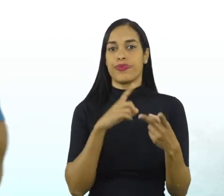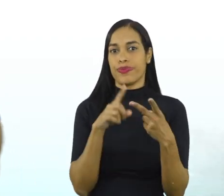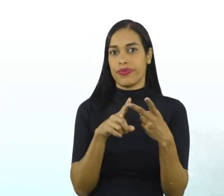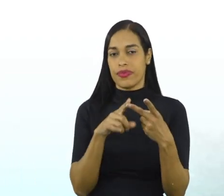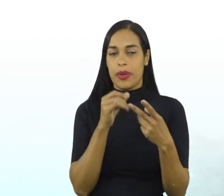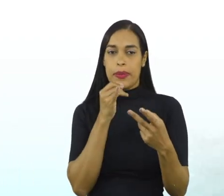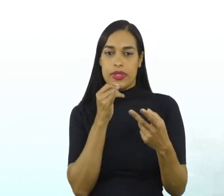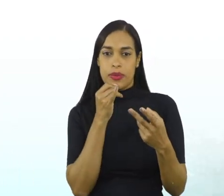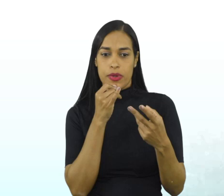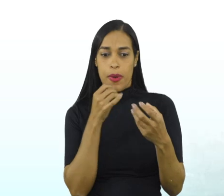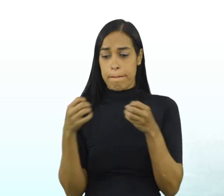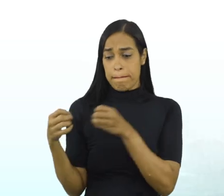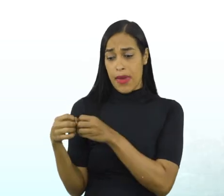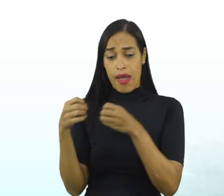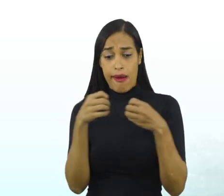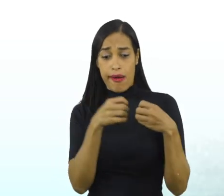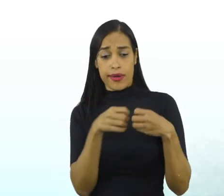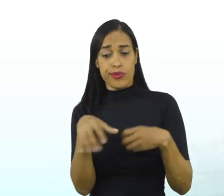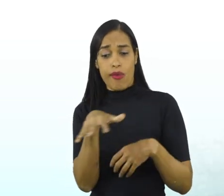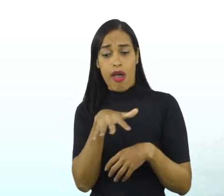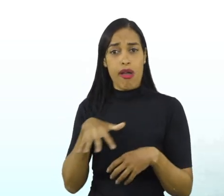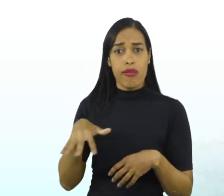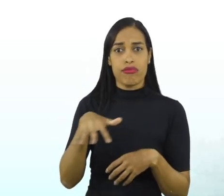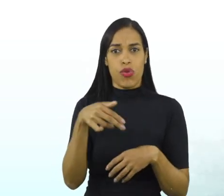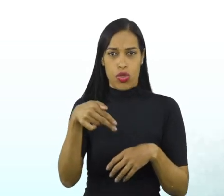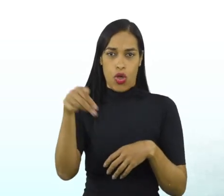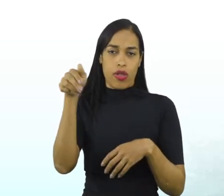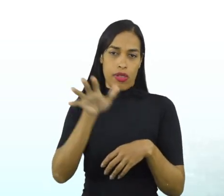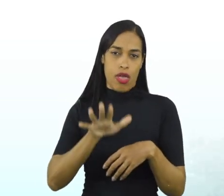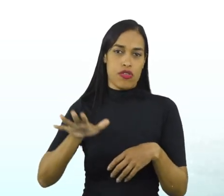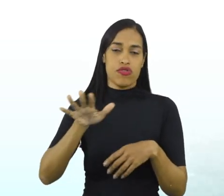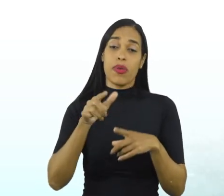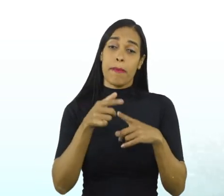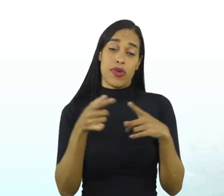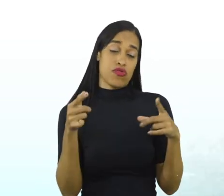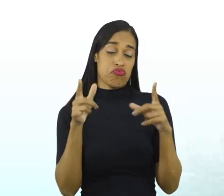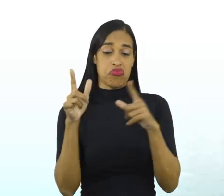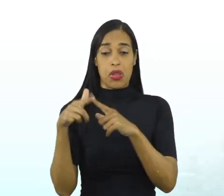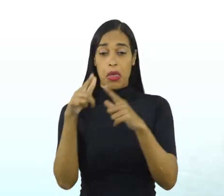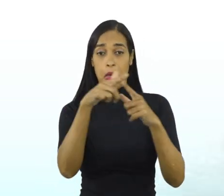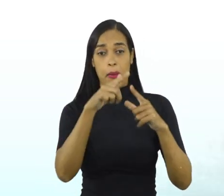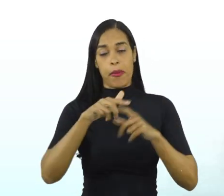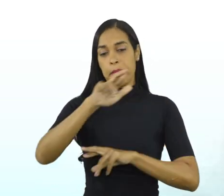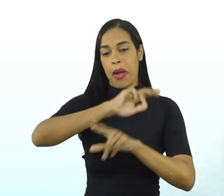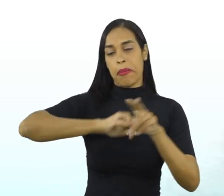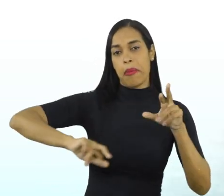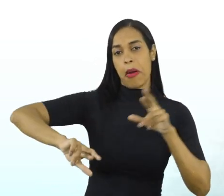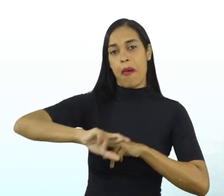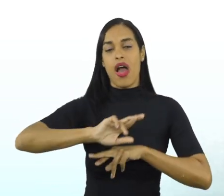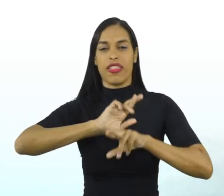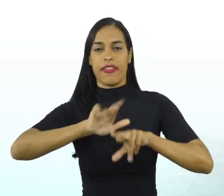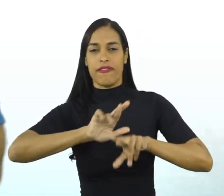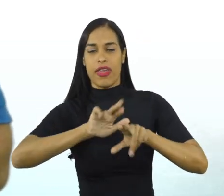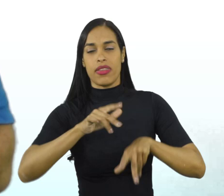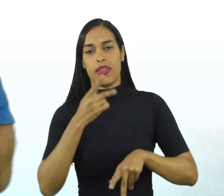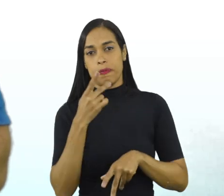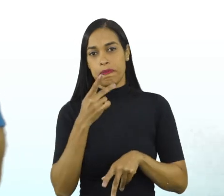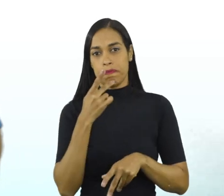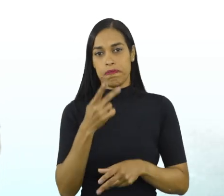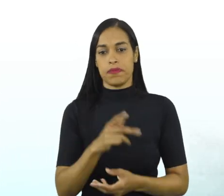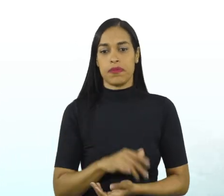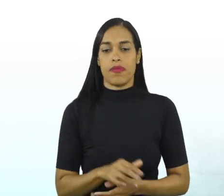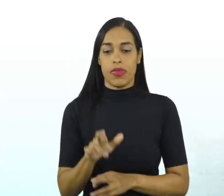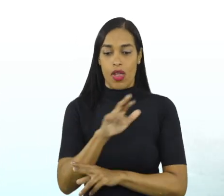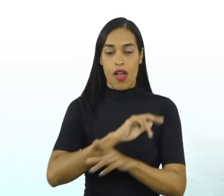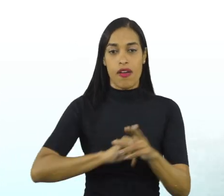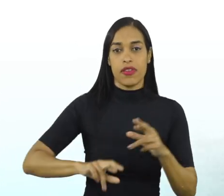que moramos na mesma região, mas existem maneiras de falar diferentes. Você já percebe uma diferença, certo?